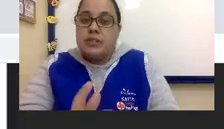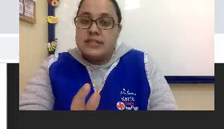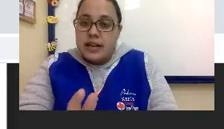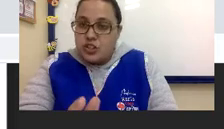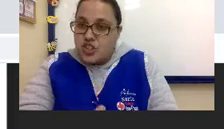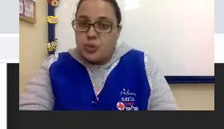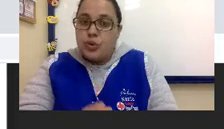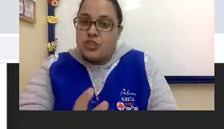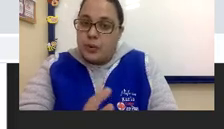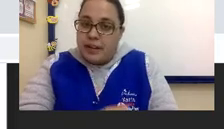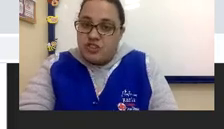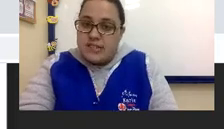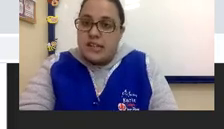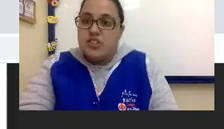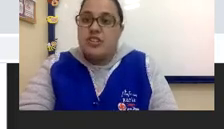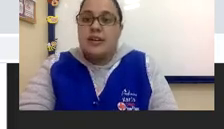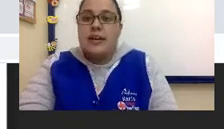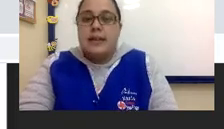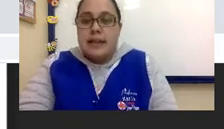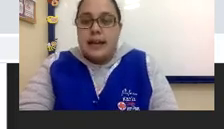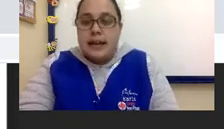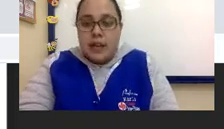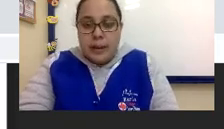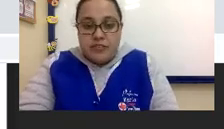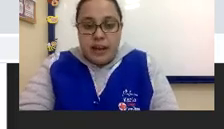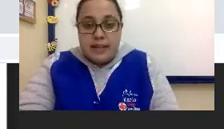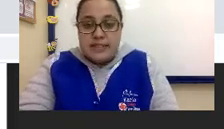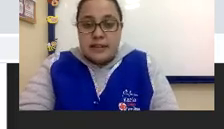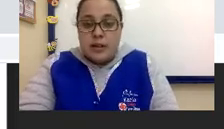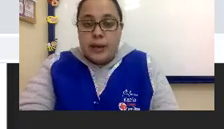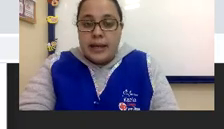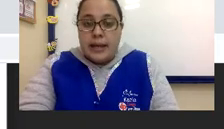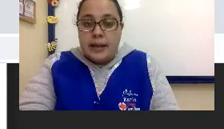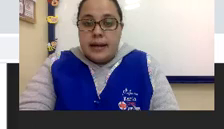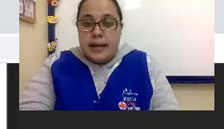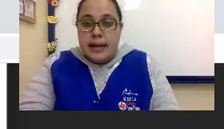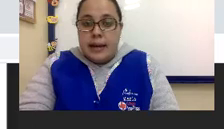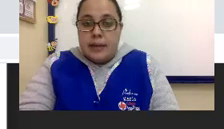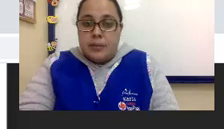podem acontecer no intestino grosso, que é o apendicite, né? Que é uma inflamação aí,